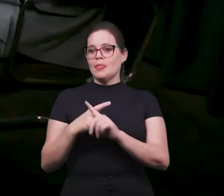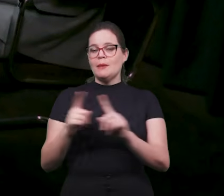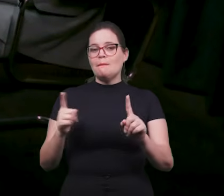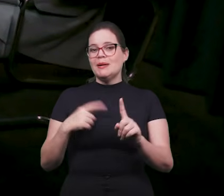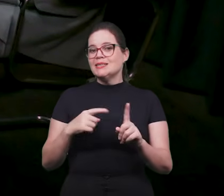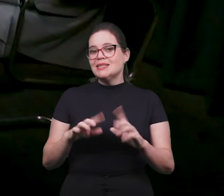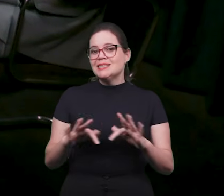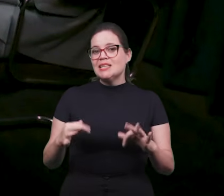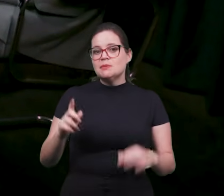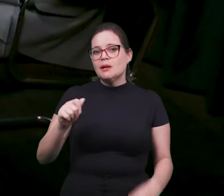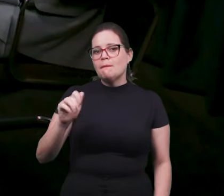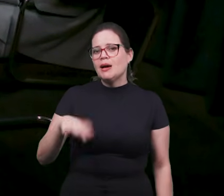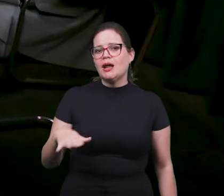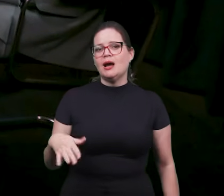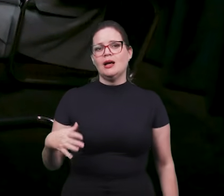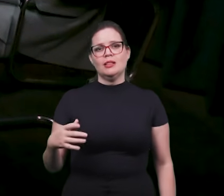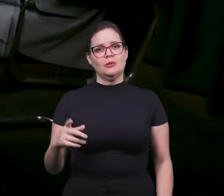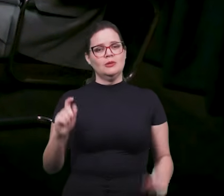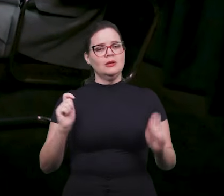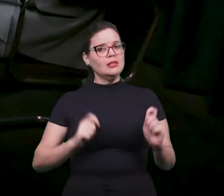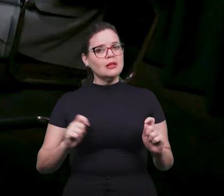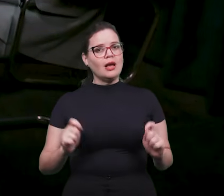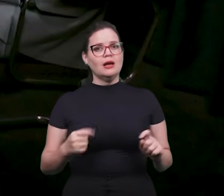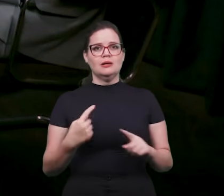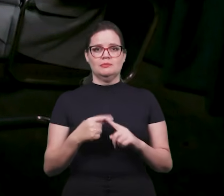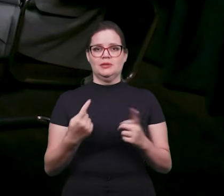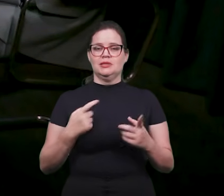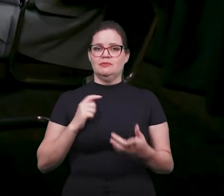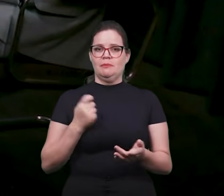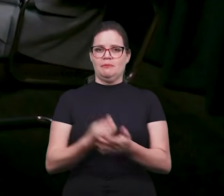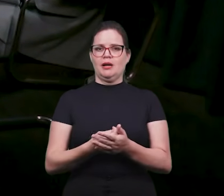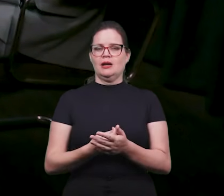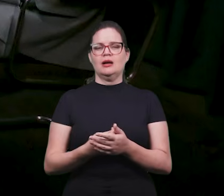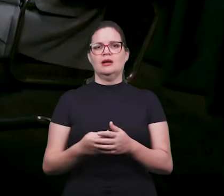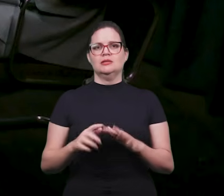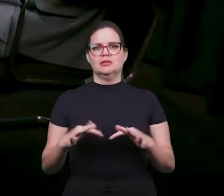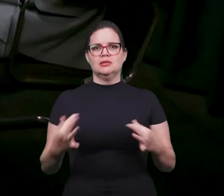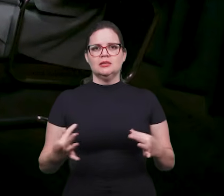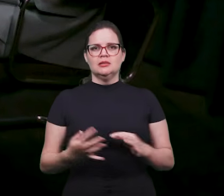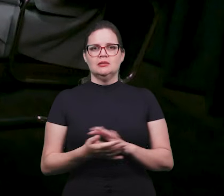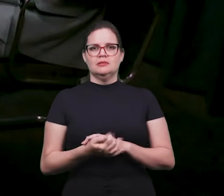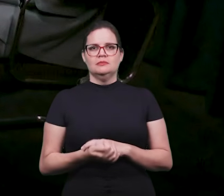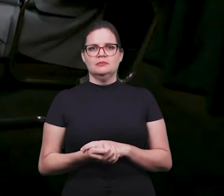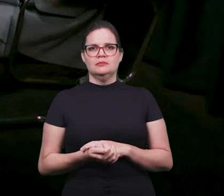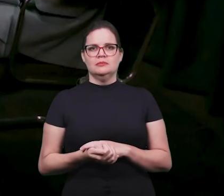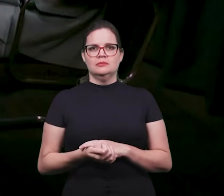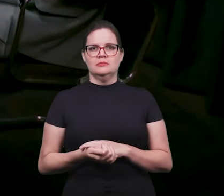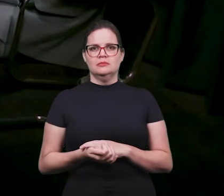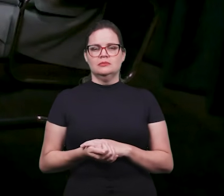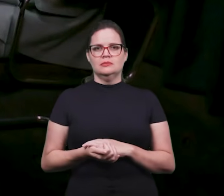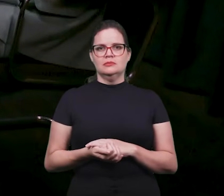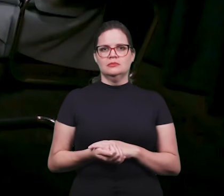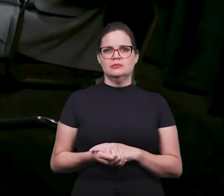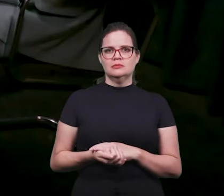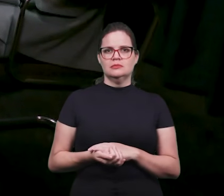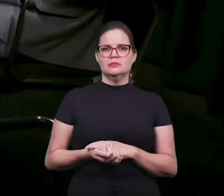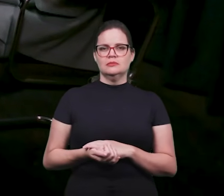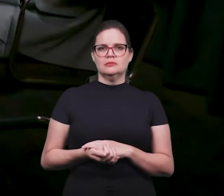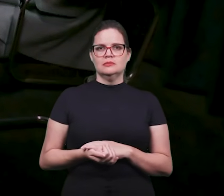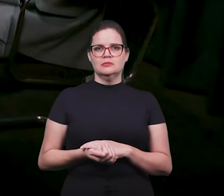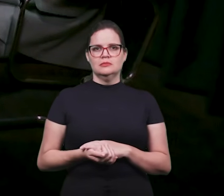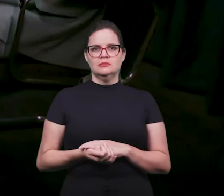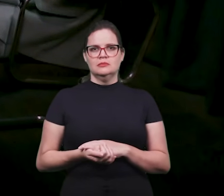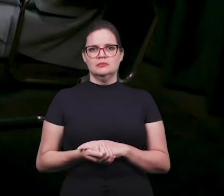tem como, você vai ter um acesso a uma alíquota pequena, inclusive, estamos aqui antecipando, né, um assunto, mas